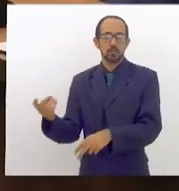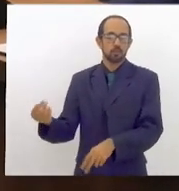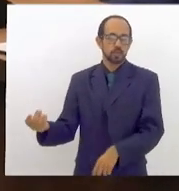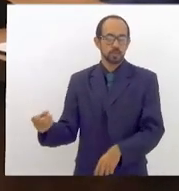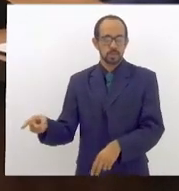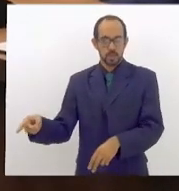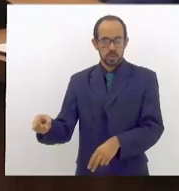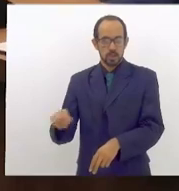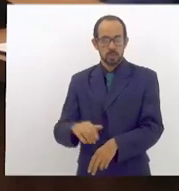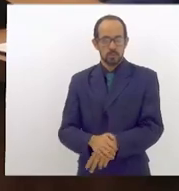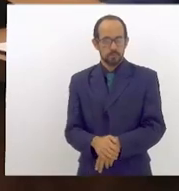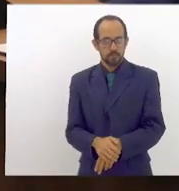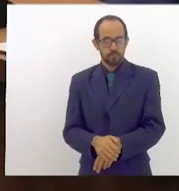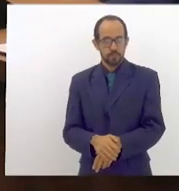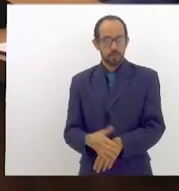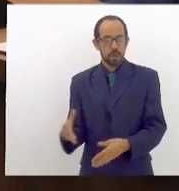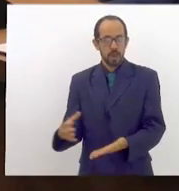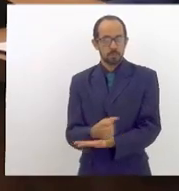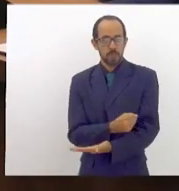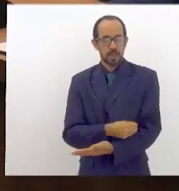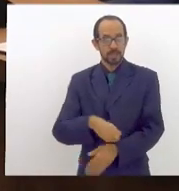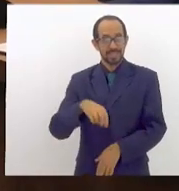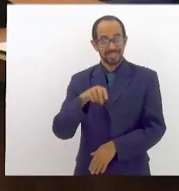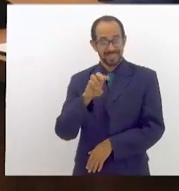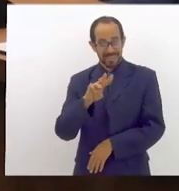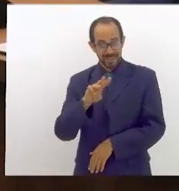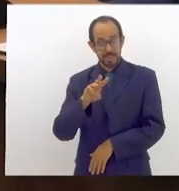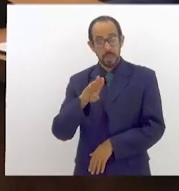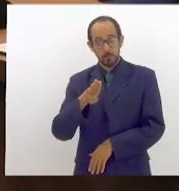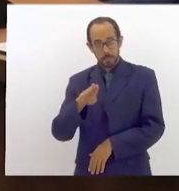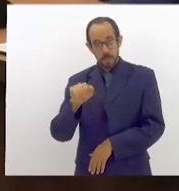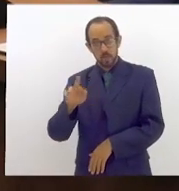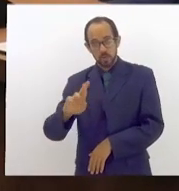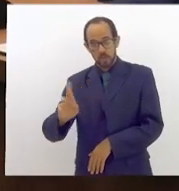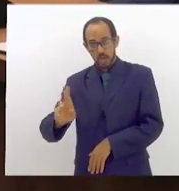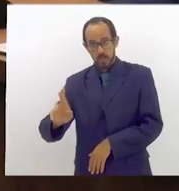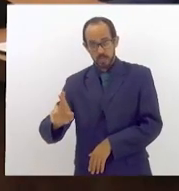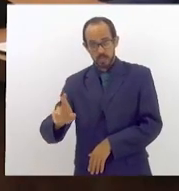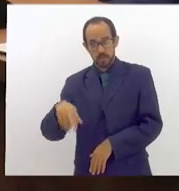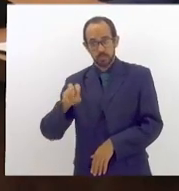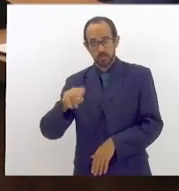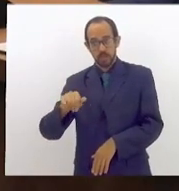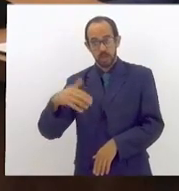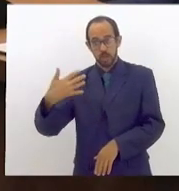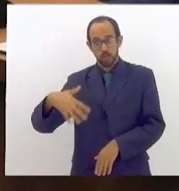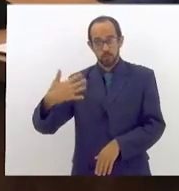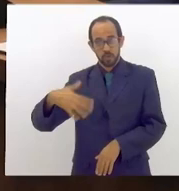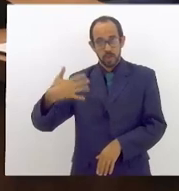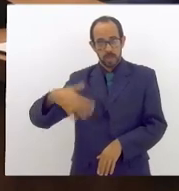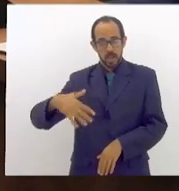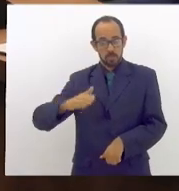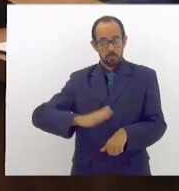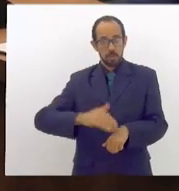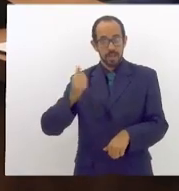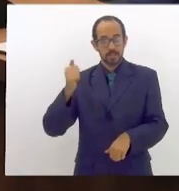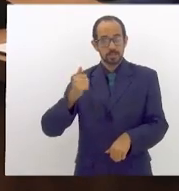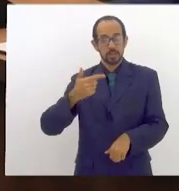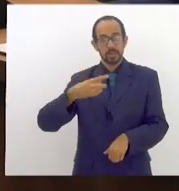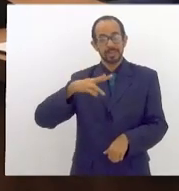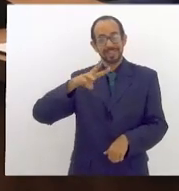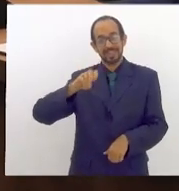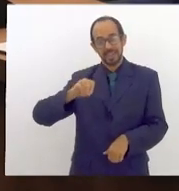10 bilhões de reais vai custar os cofres públicos mas de 30 bilhões de reais hoje